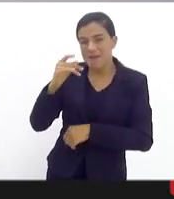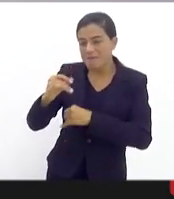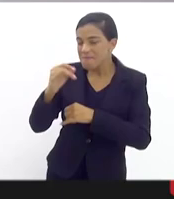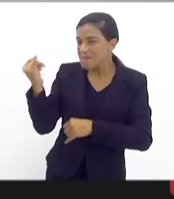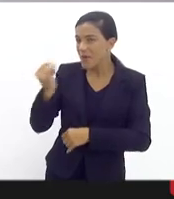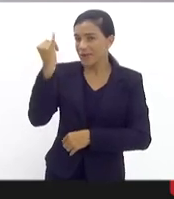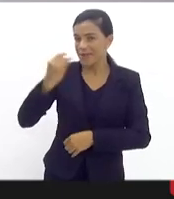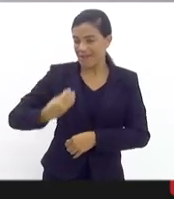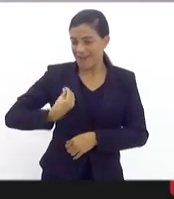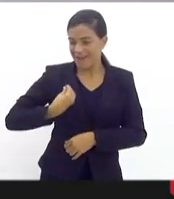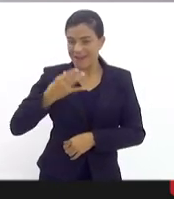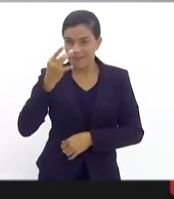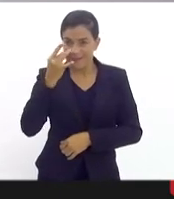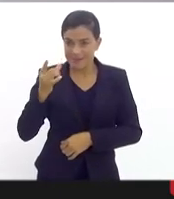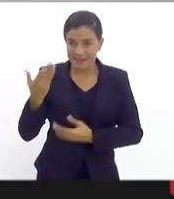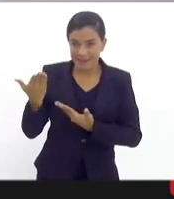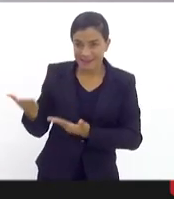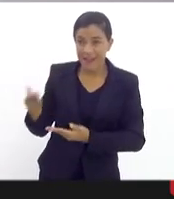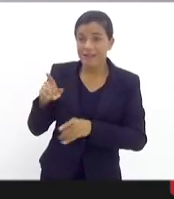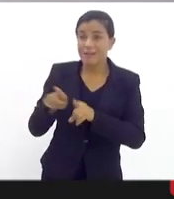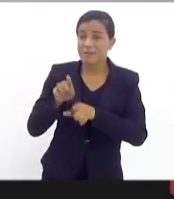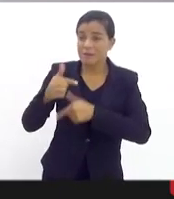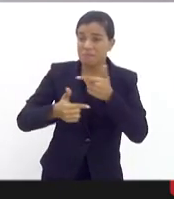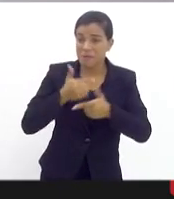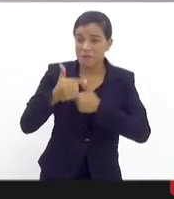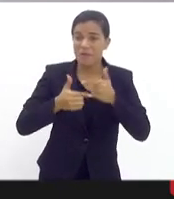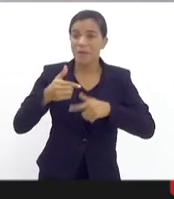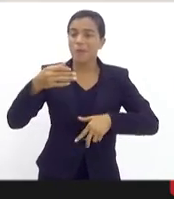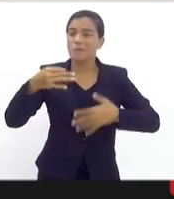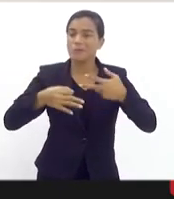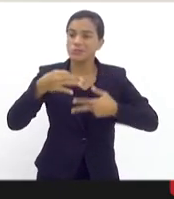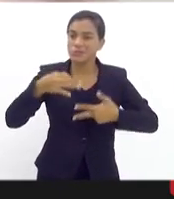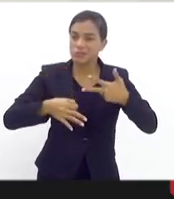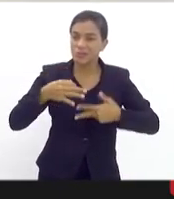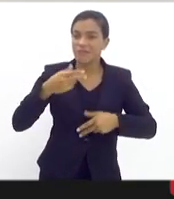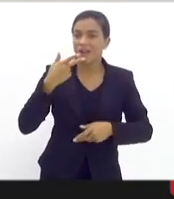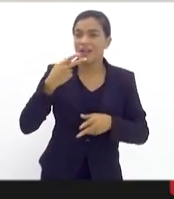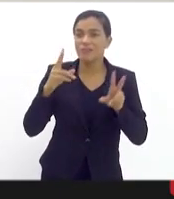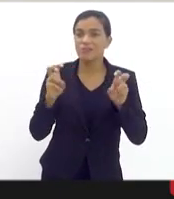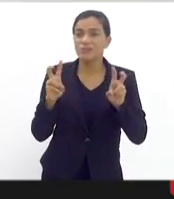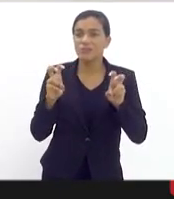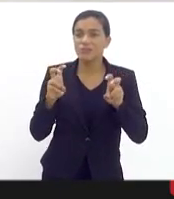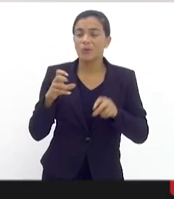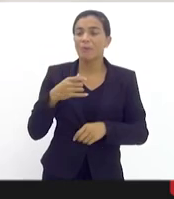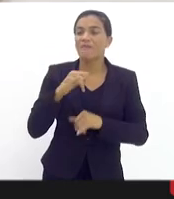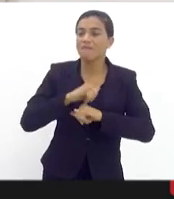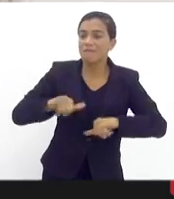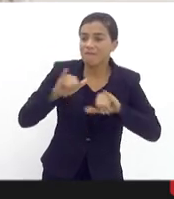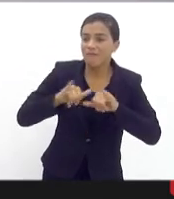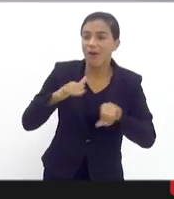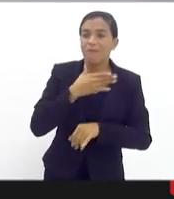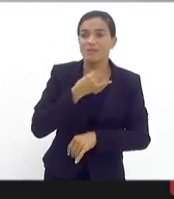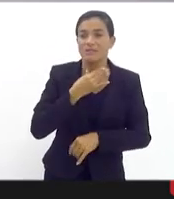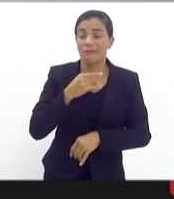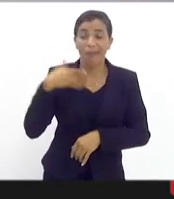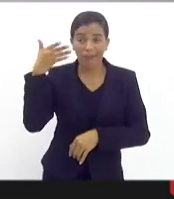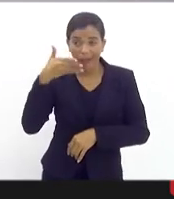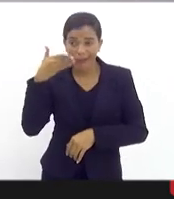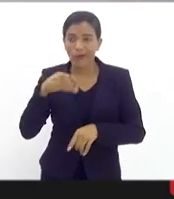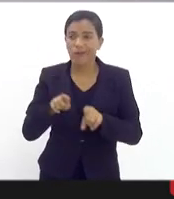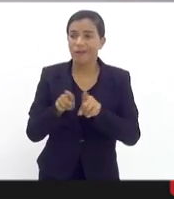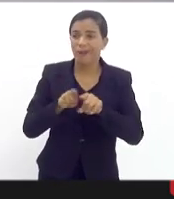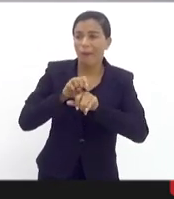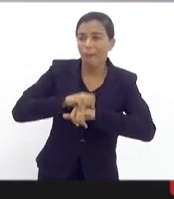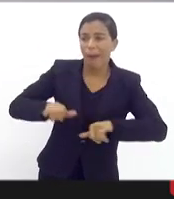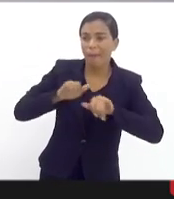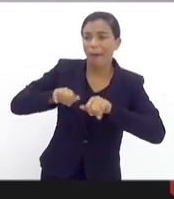a presença dela, é importante também esse trabalho do Ministério da Justiça, porque a gente está falando hoje, além de fake news, de discurso de ódio. Como a gente faz